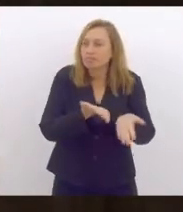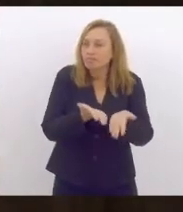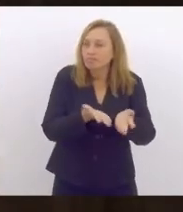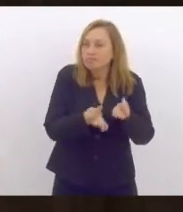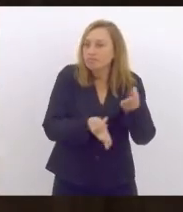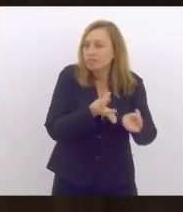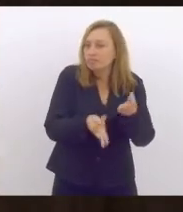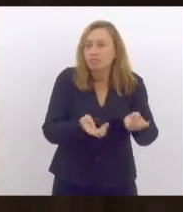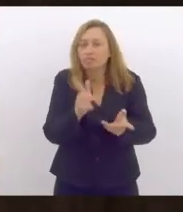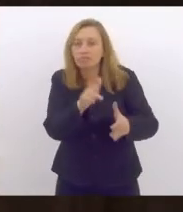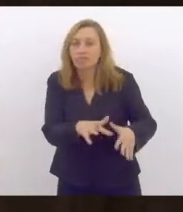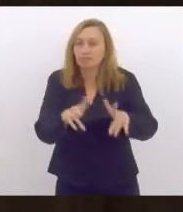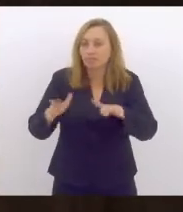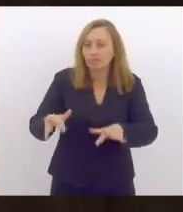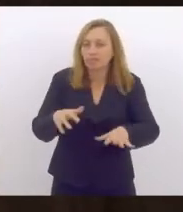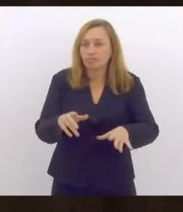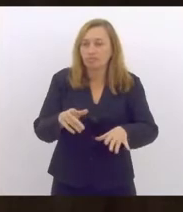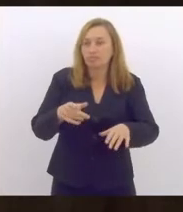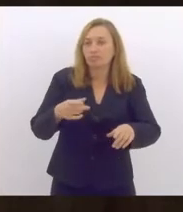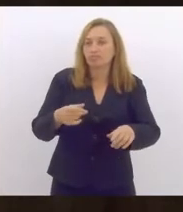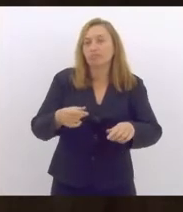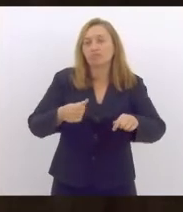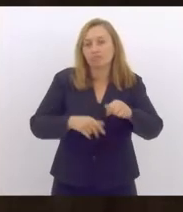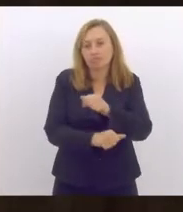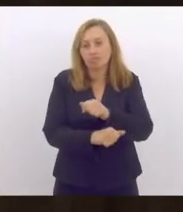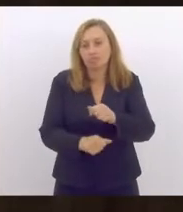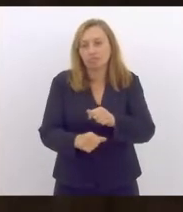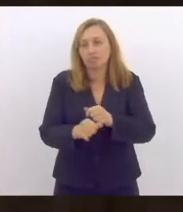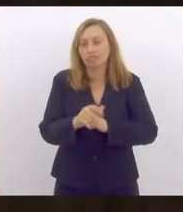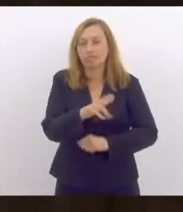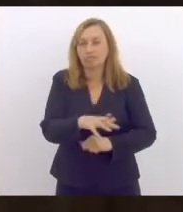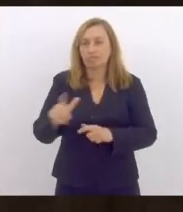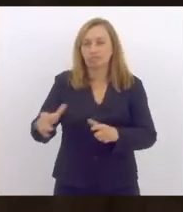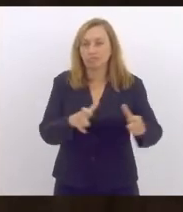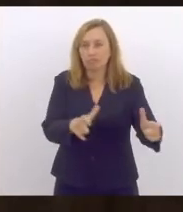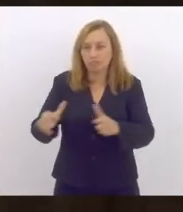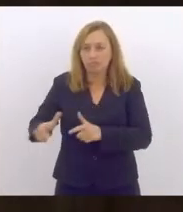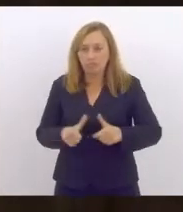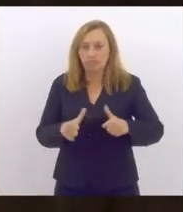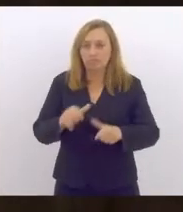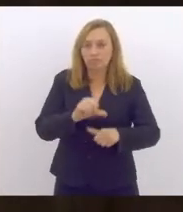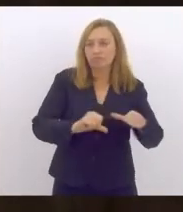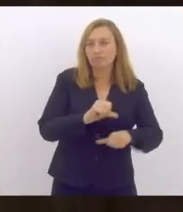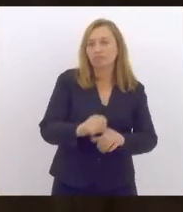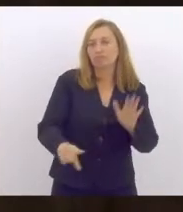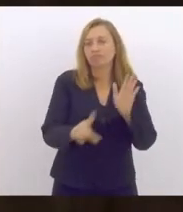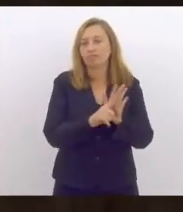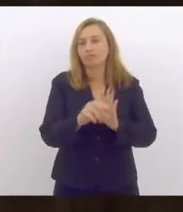diferente para contribuinte de diferentes portes. A mudança na Lei